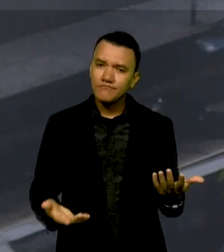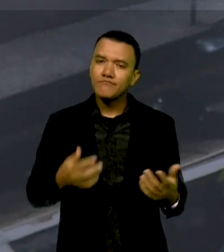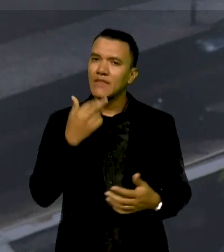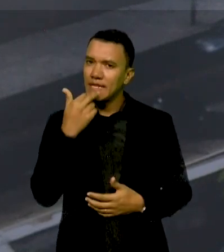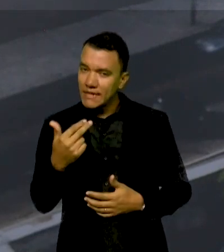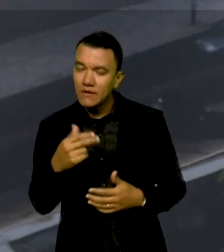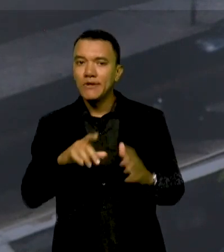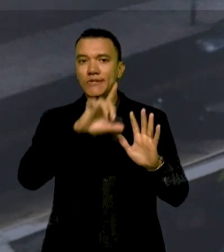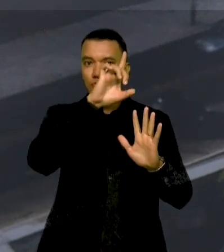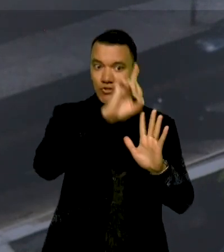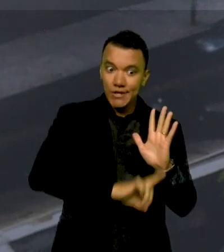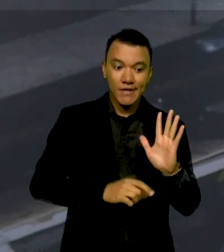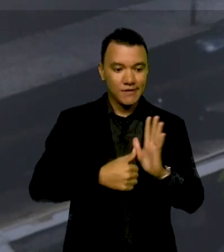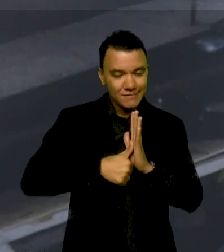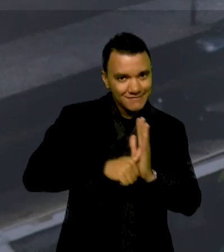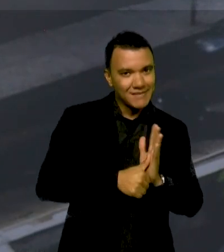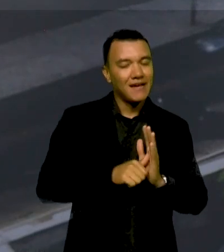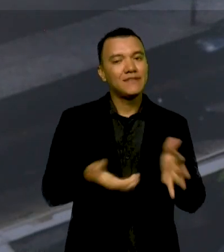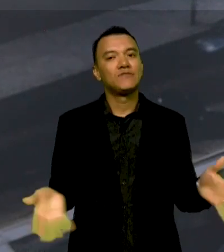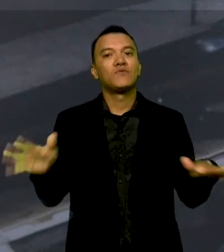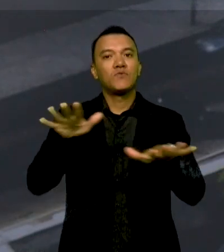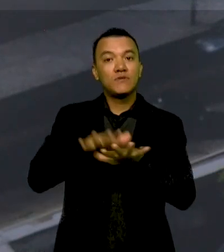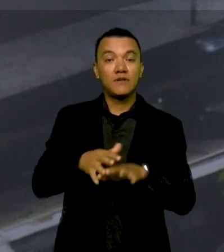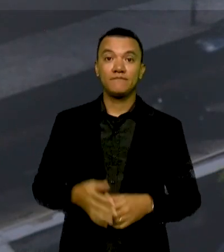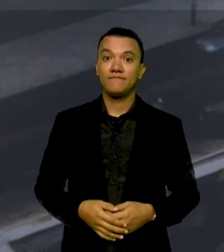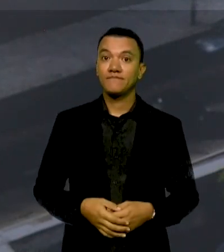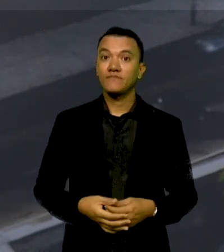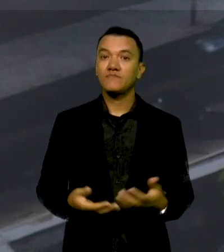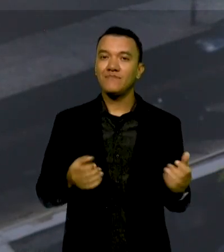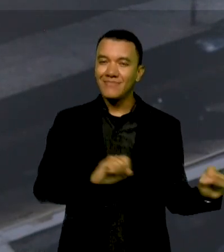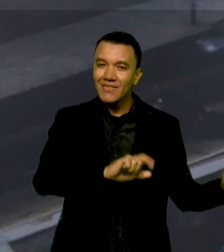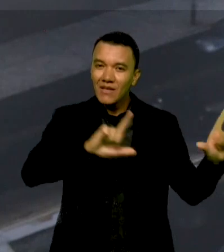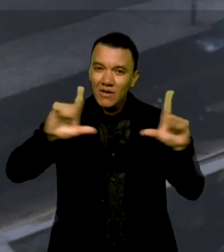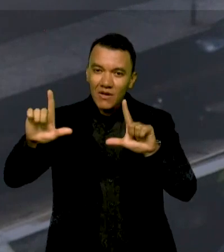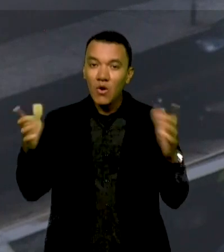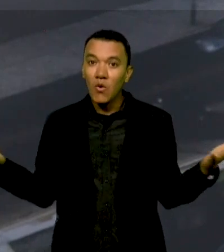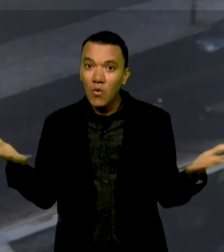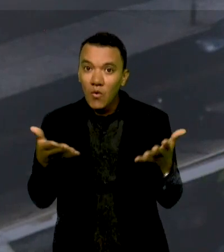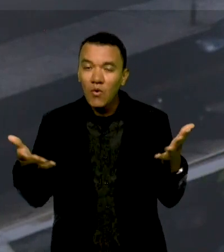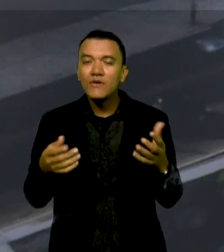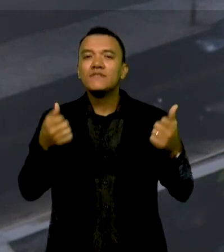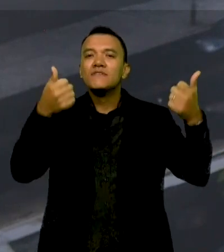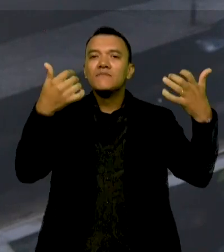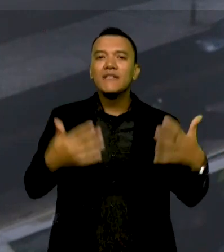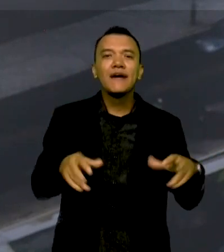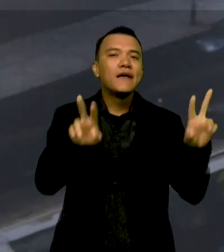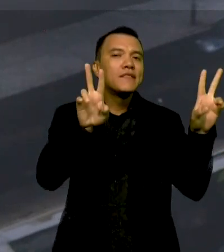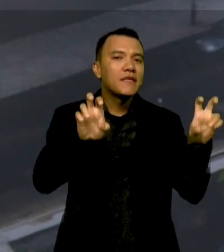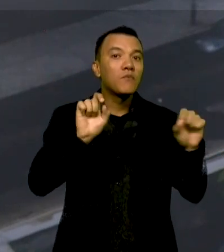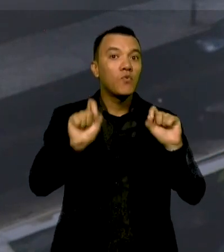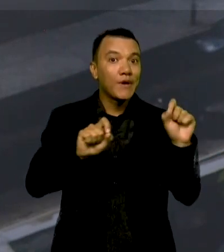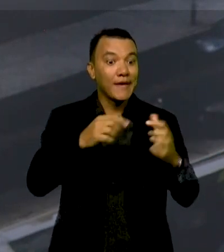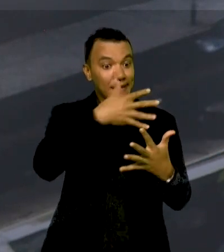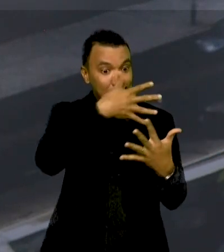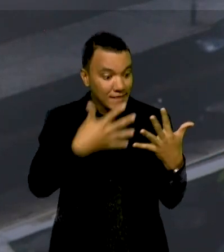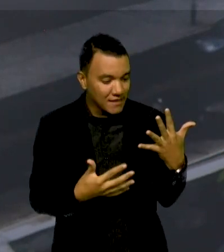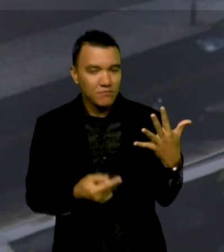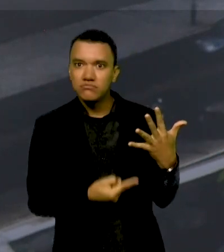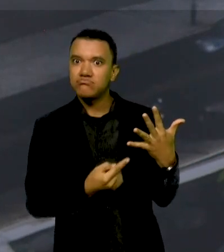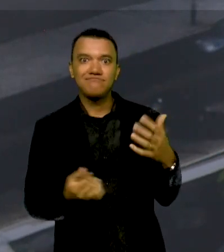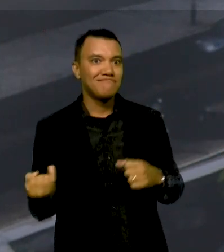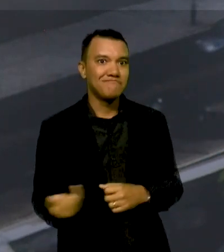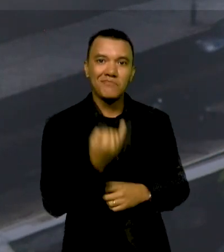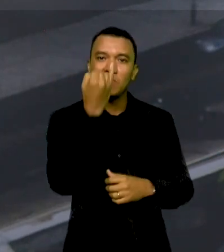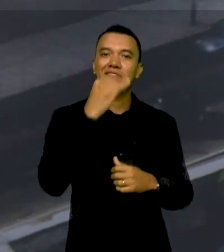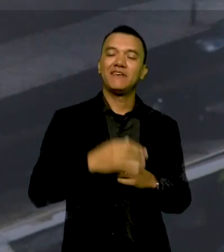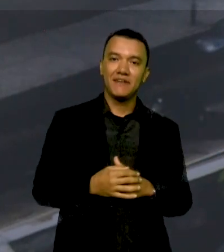inclusão. No programa de hoje vamos falar sobre o reconhecimento e a importância da língua brasileira de sinais. Quais foram os principais avanços